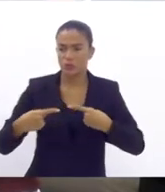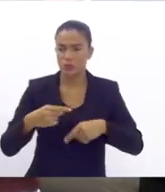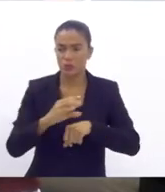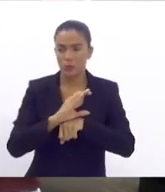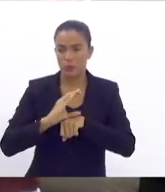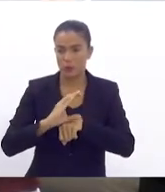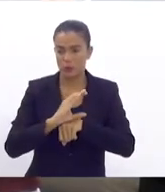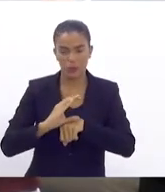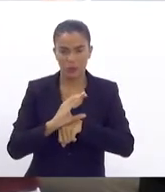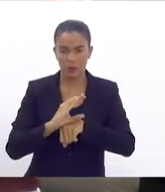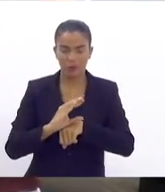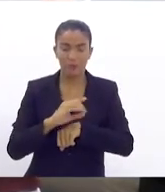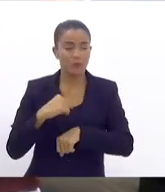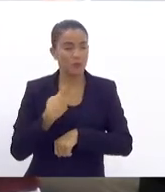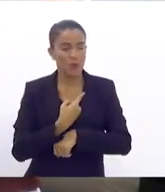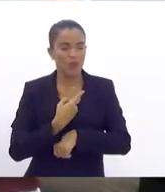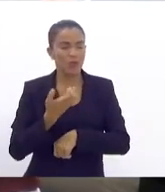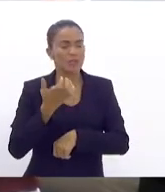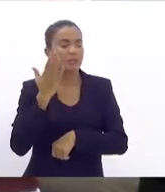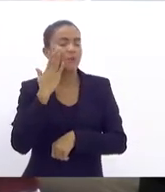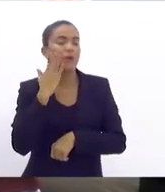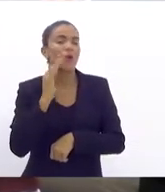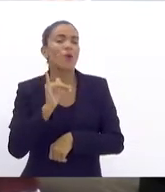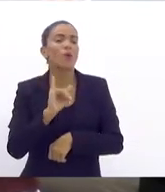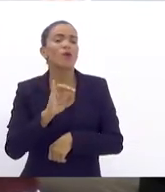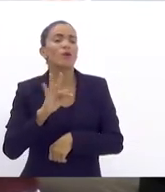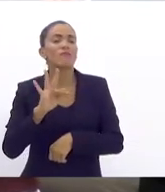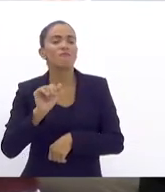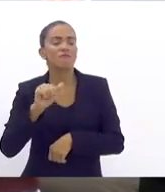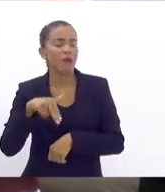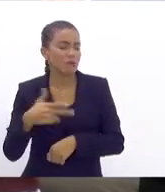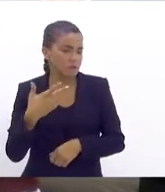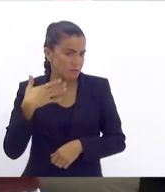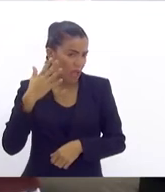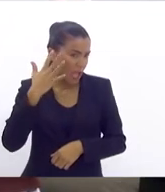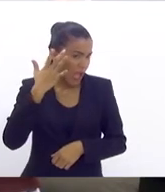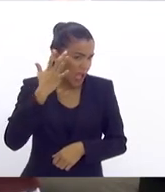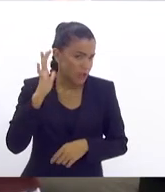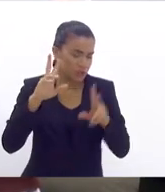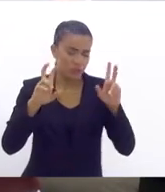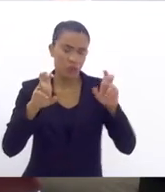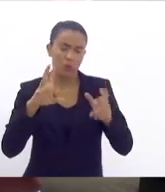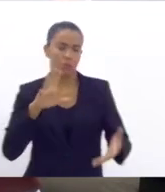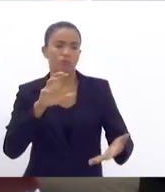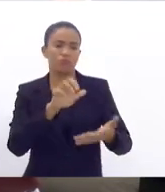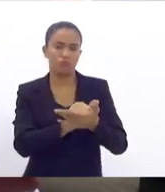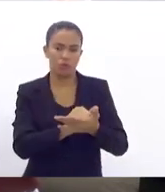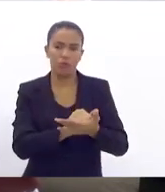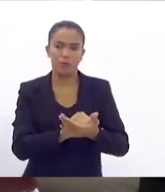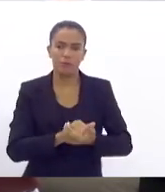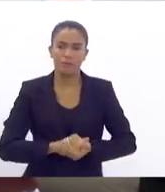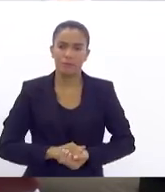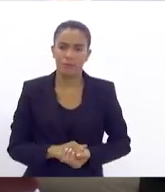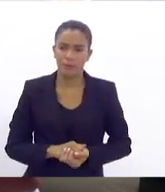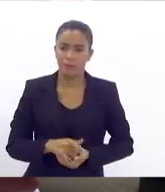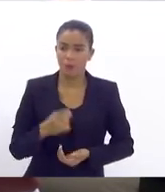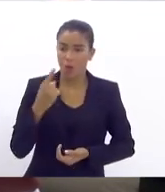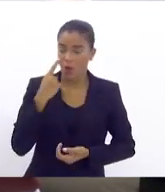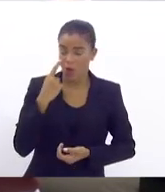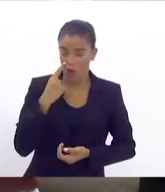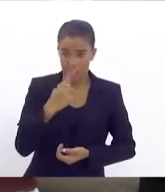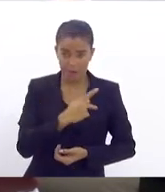A gente quer saber o que o IFAM acha sobre tombamento. Né? Veja Vossa